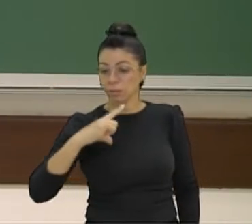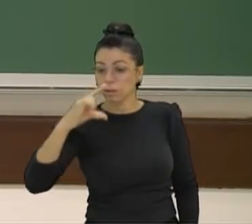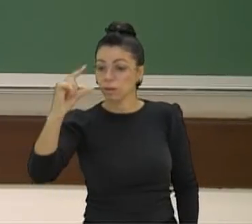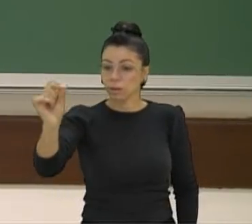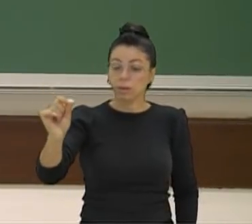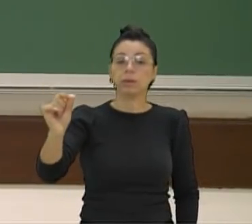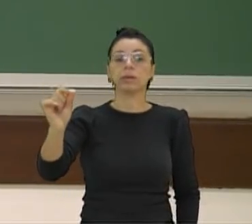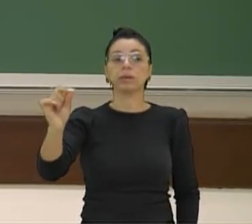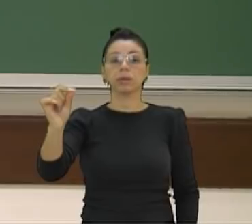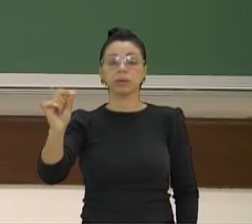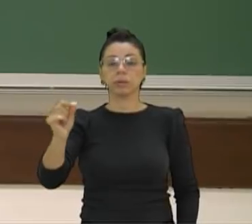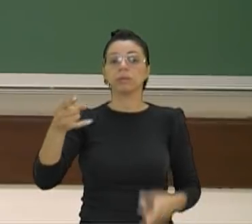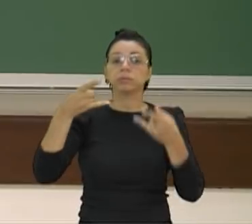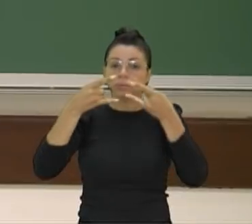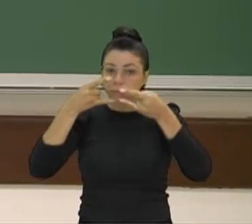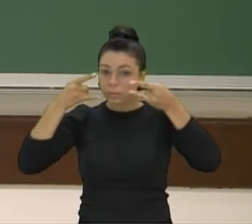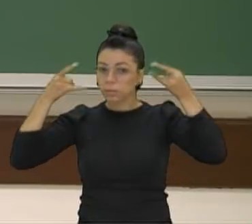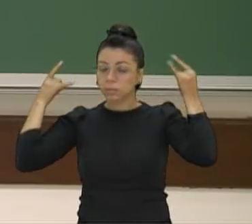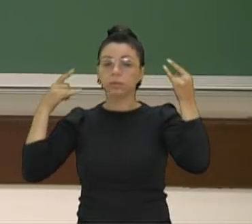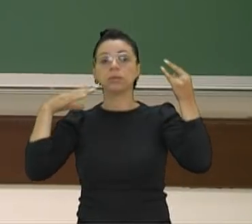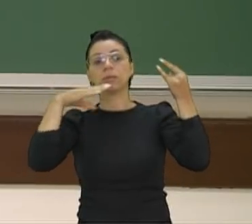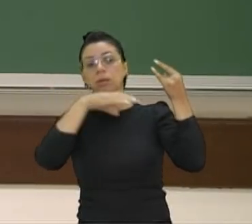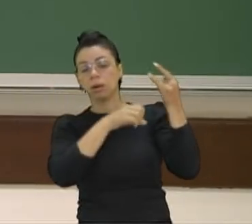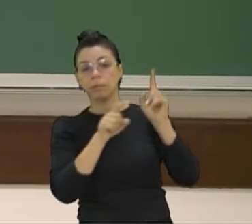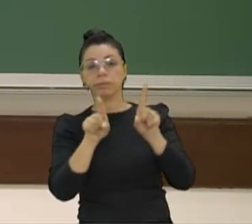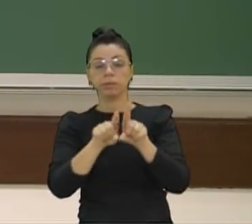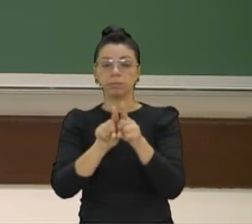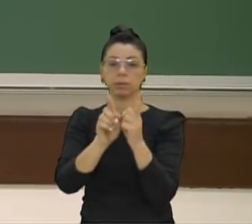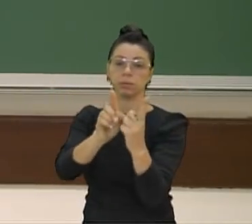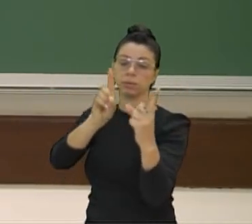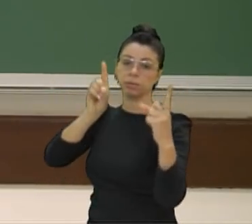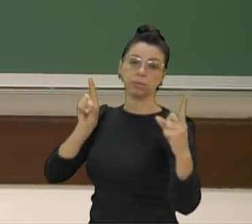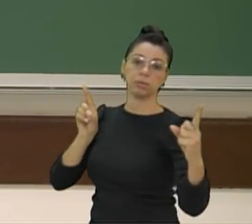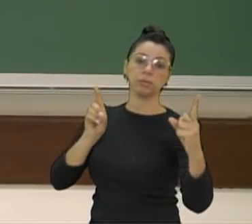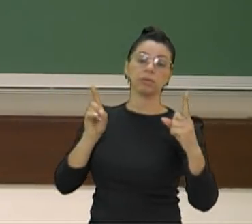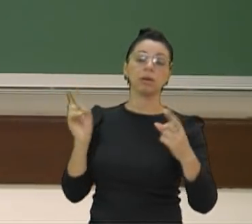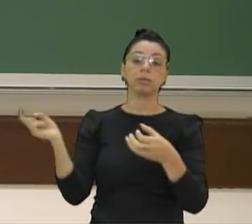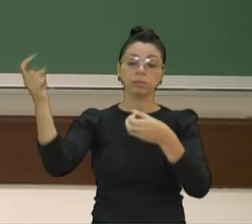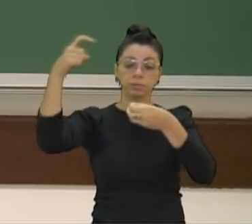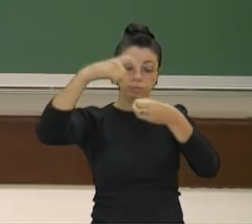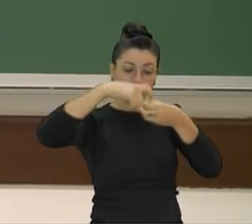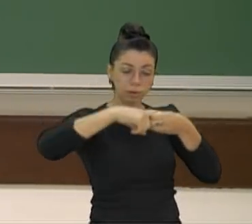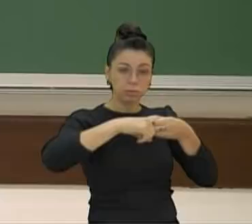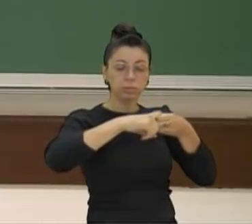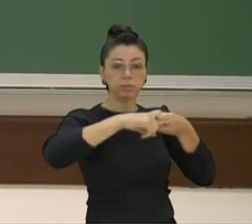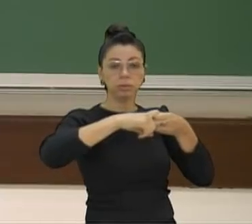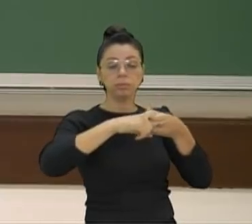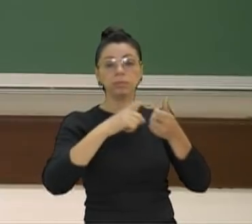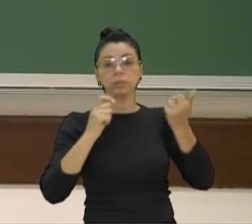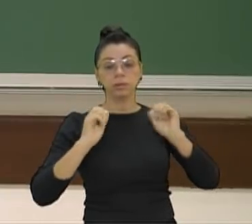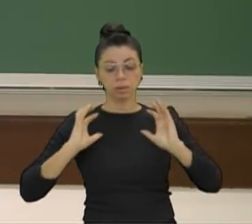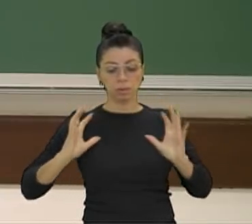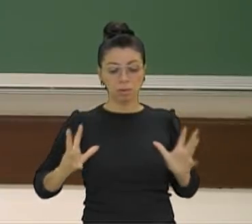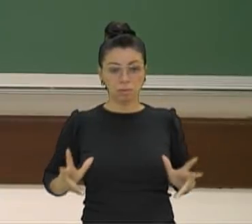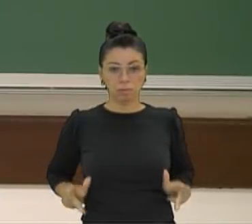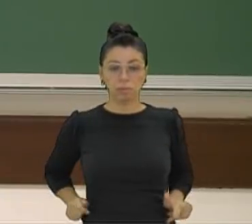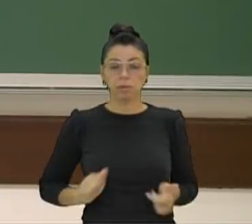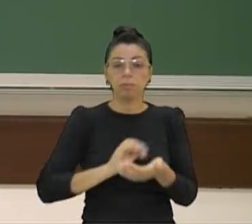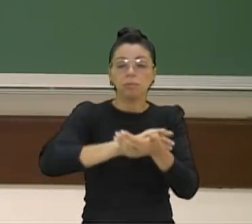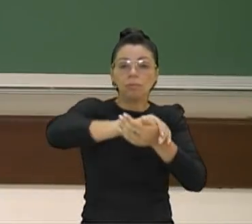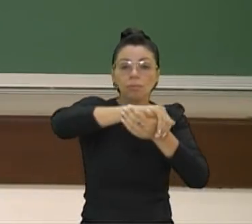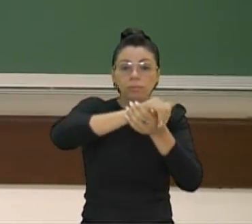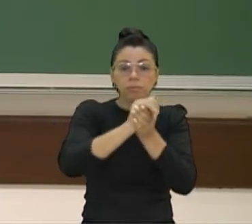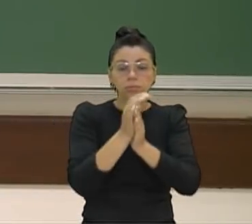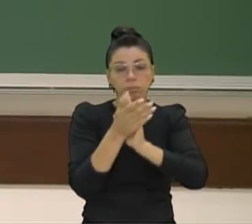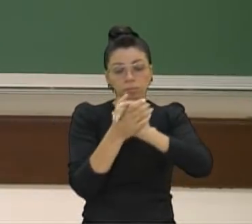algum ambiente, né? Com a máscara, claro, com o distanciamento, ao retornar, fazer bem essa lavagem das mãos, de